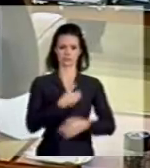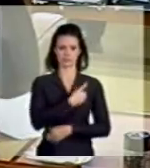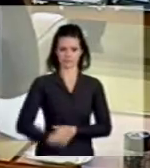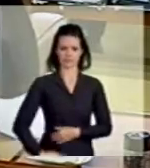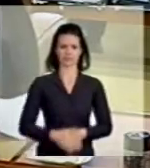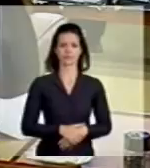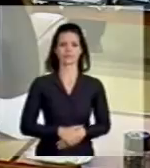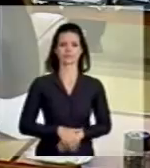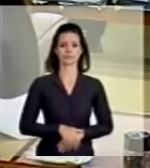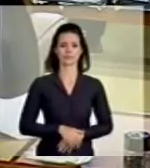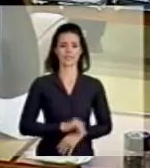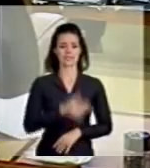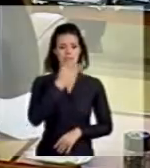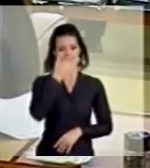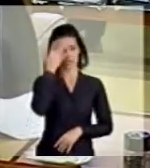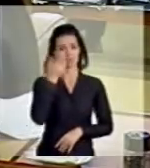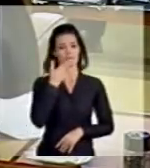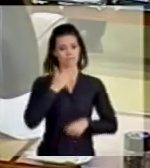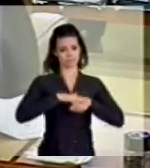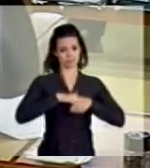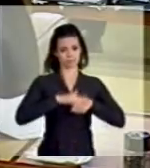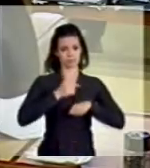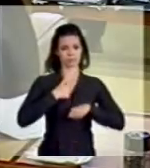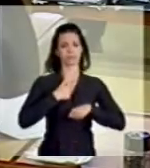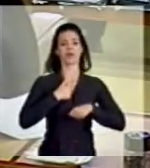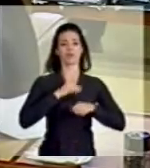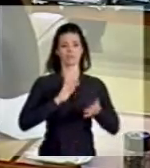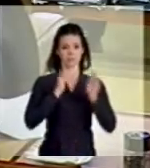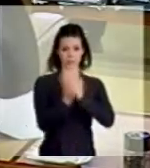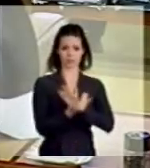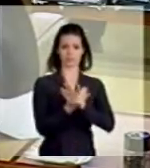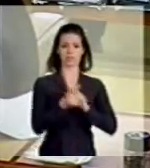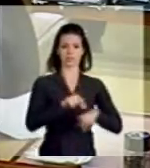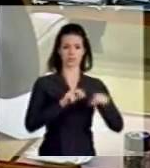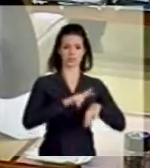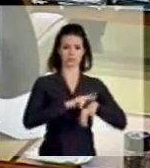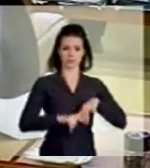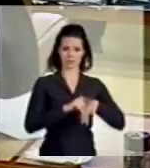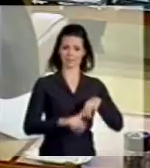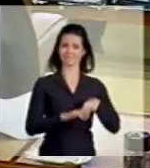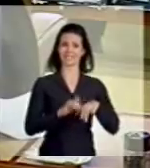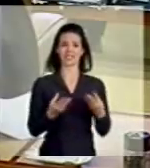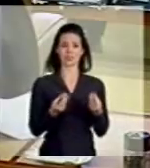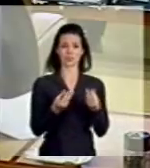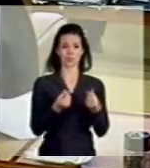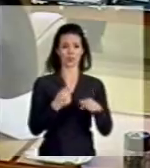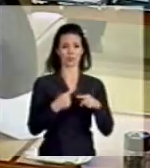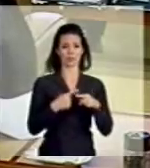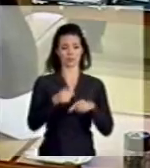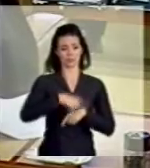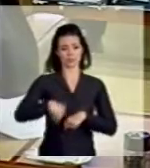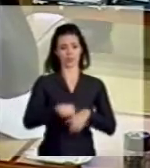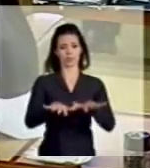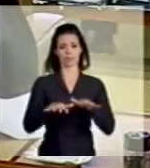a autodeterminação do cidadão e proteção da rigidez dos registros públicos é bastante sensível, notadamente porque a Corte não pode antever